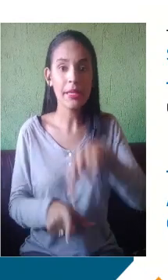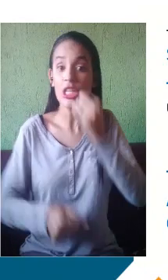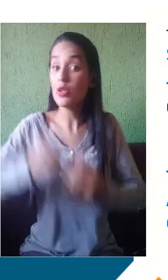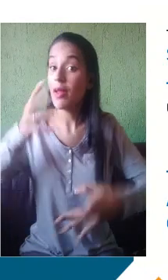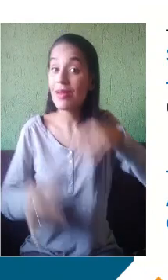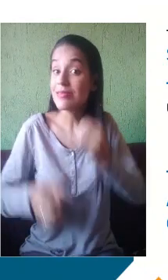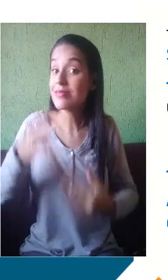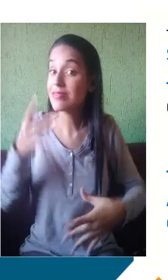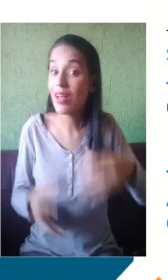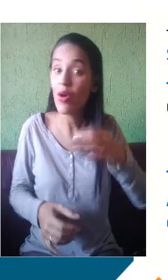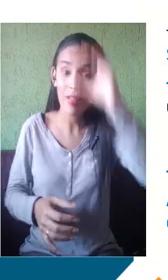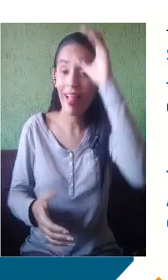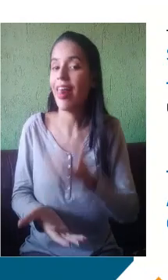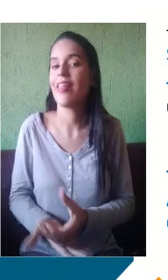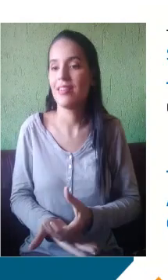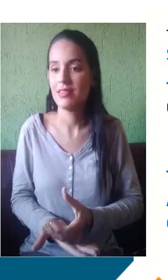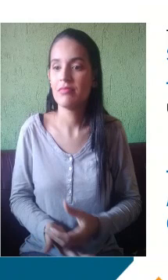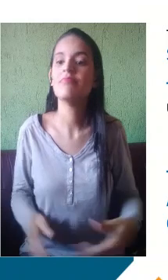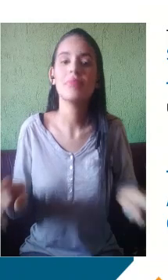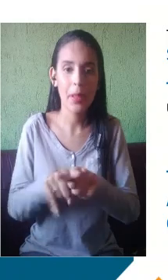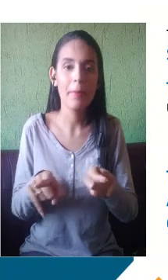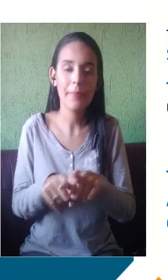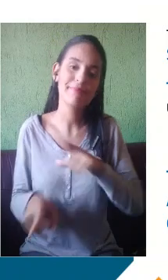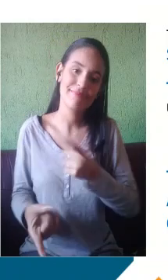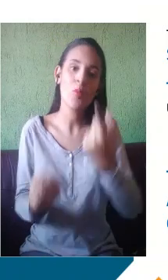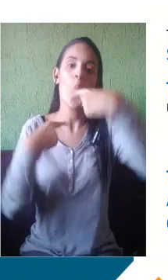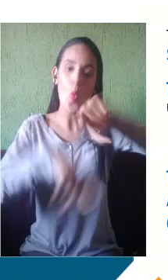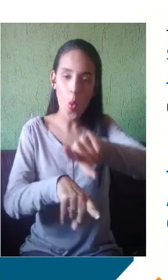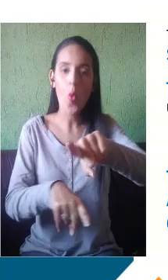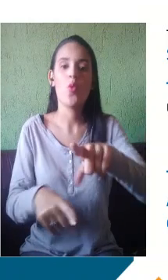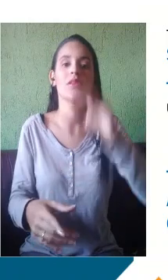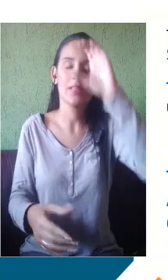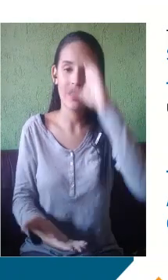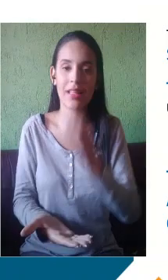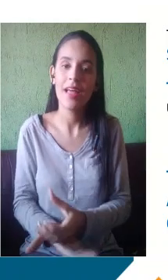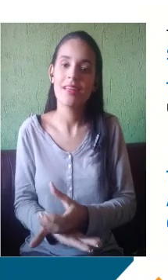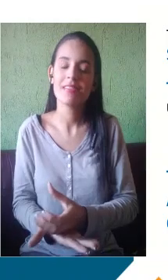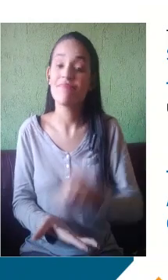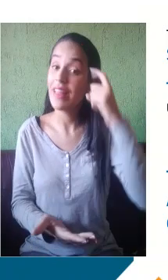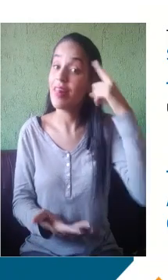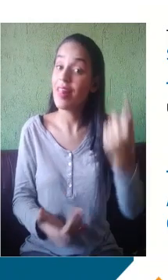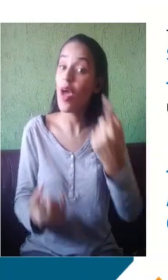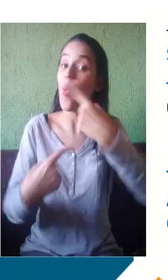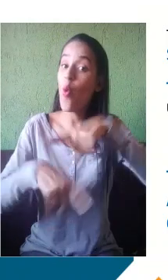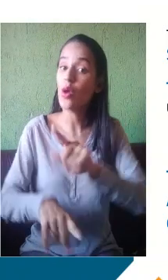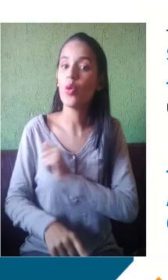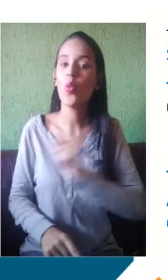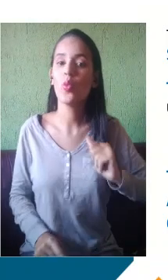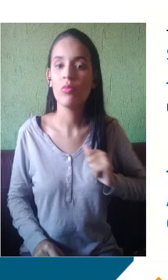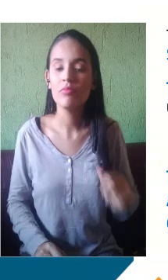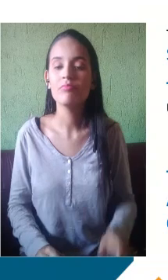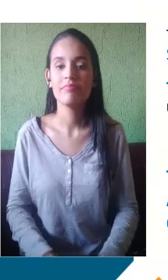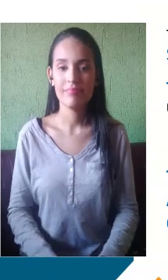o argumento, que é a própria fundamentação da tese. Há também a contratese, que é o ponto de vista